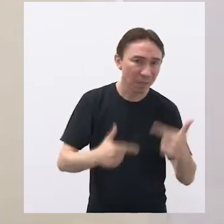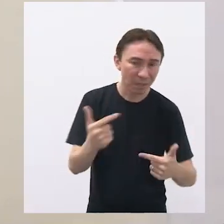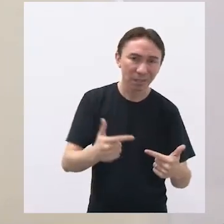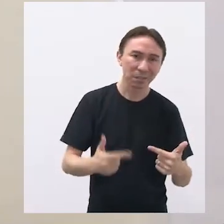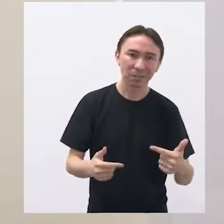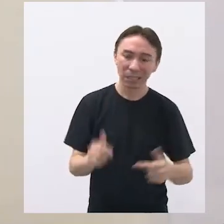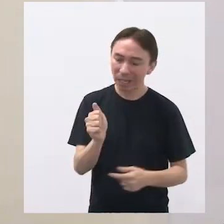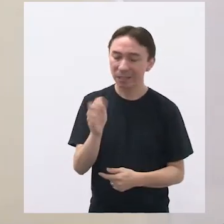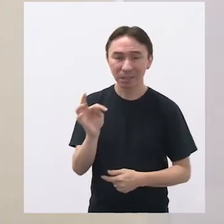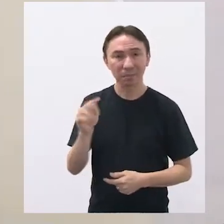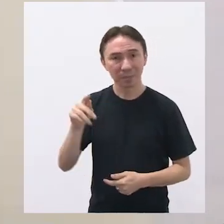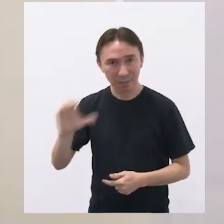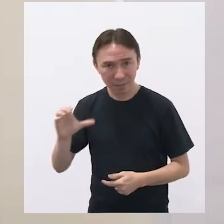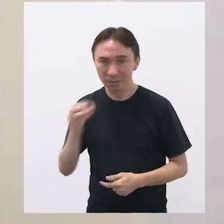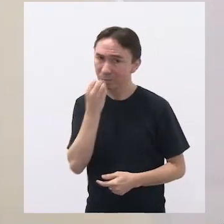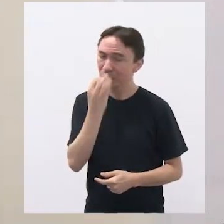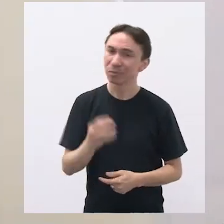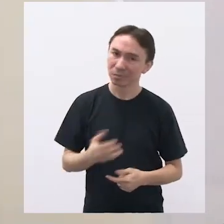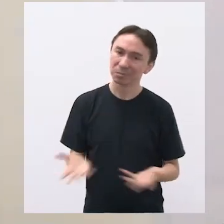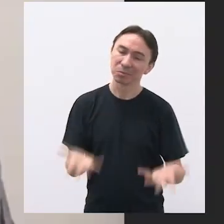juntos. Passo a palavra, Adriano.